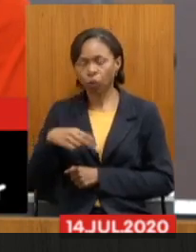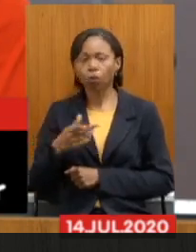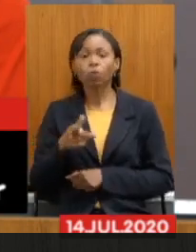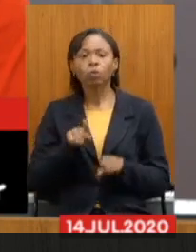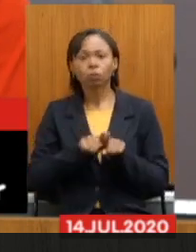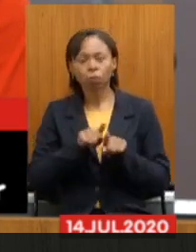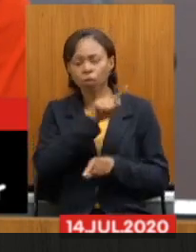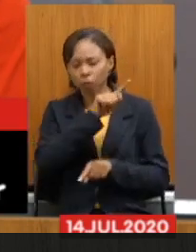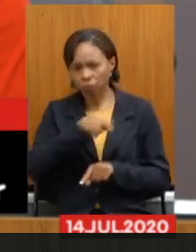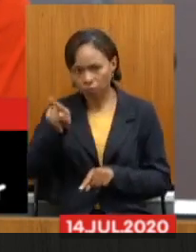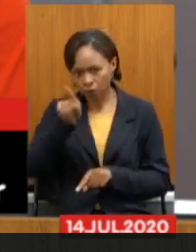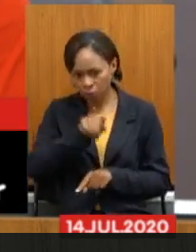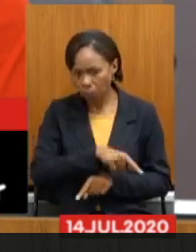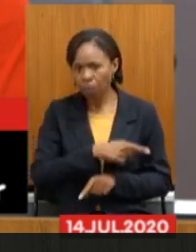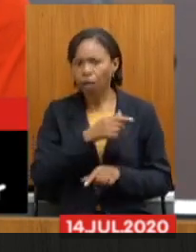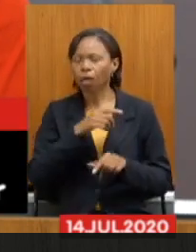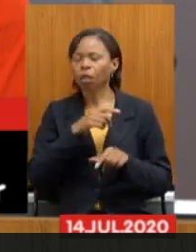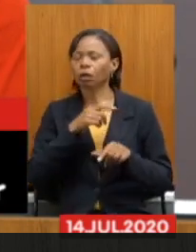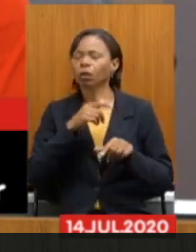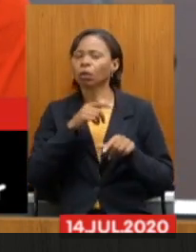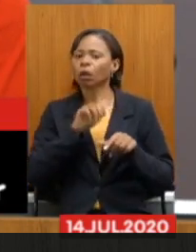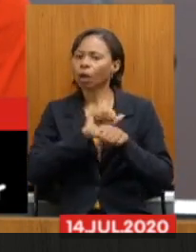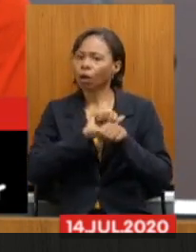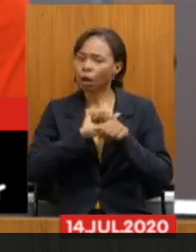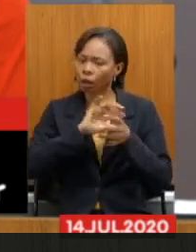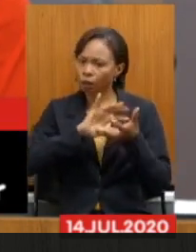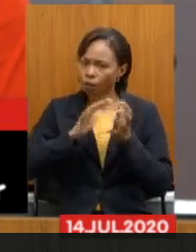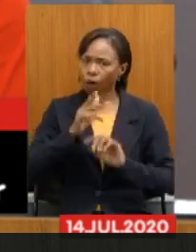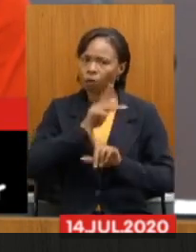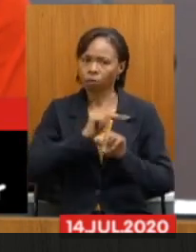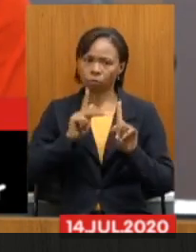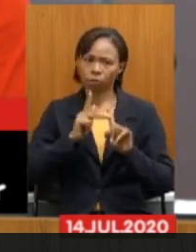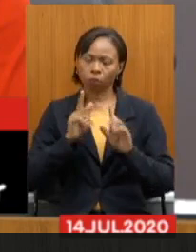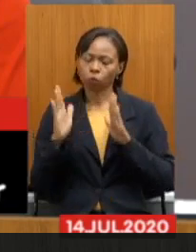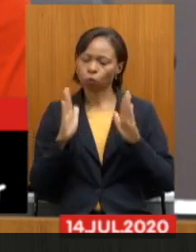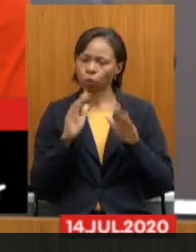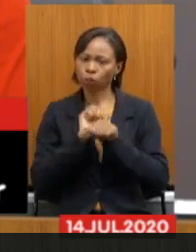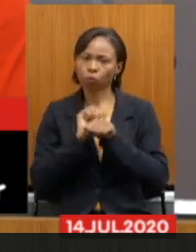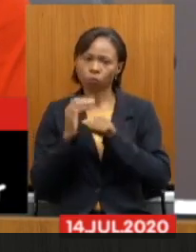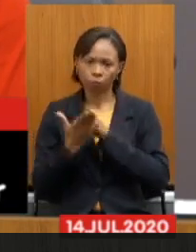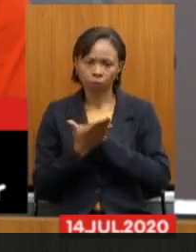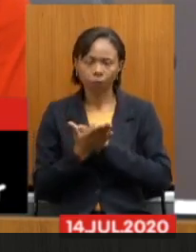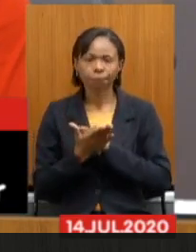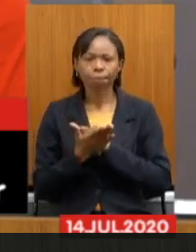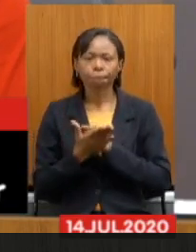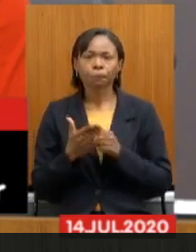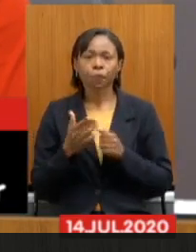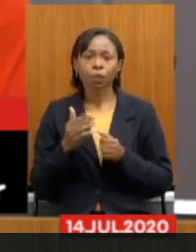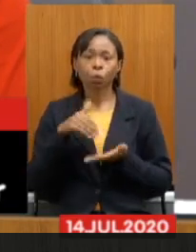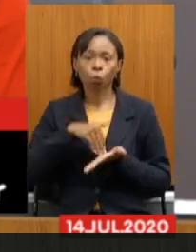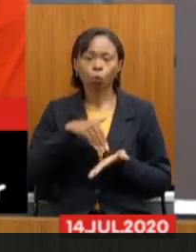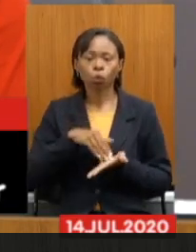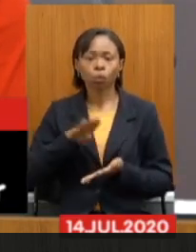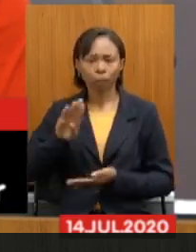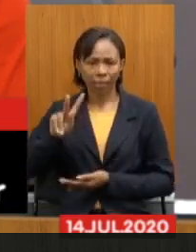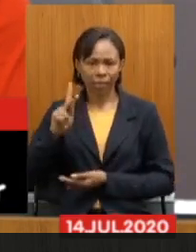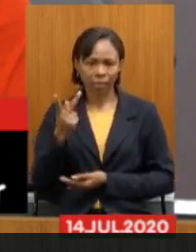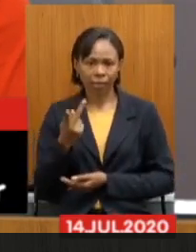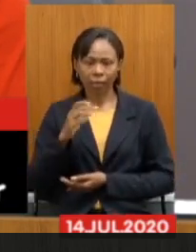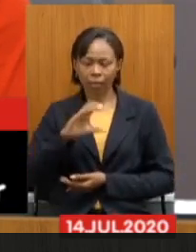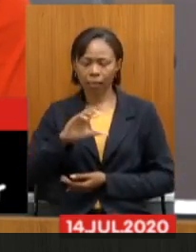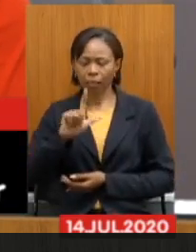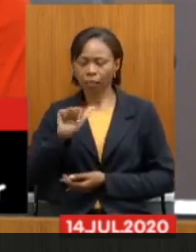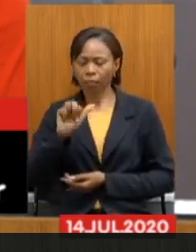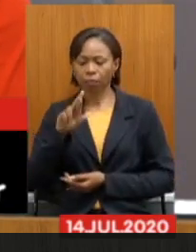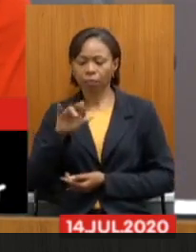tramitação da reforma da Previdência enquanto durar a pandemia. Okay. De Vou finalizar com Belo Horizonte, com a Clarice,